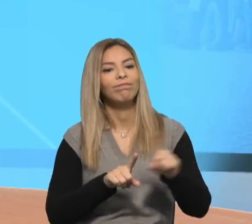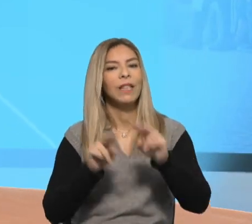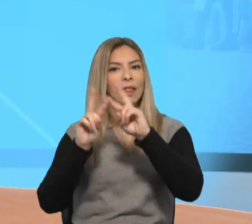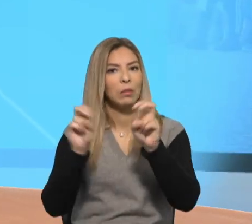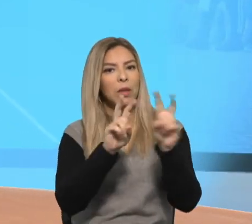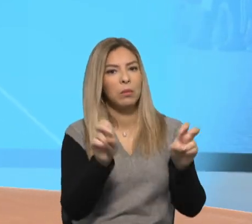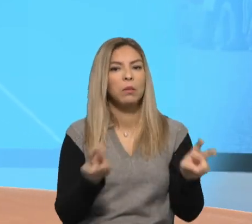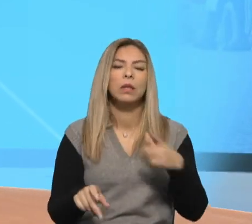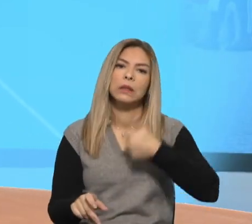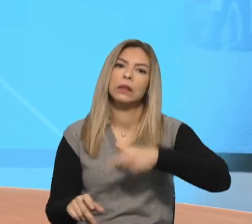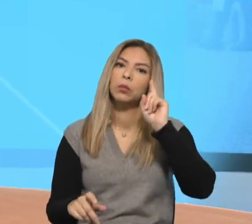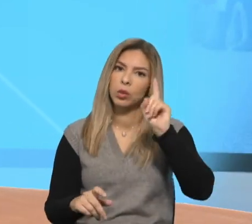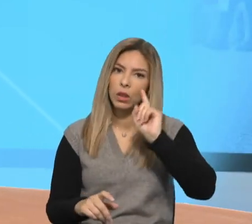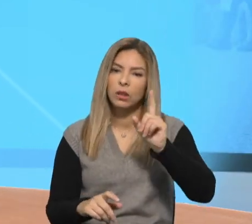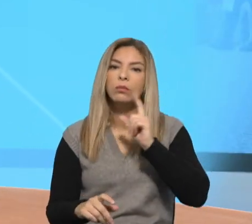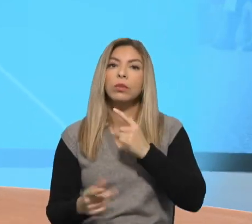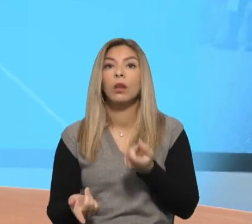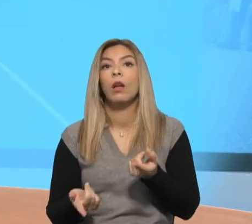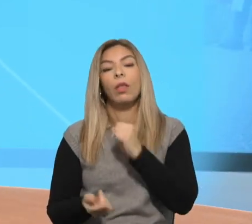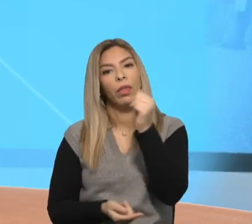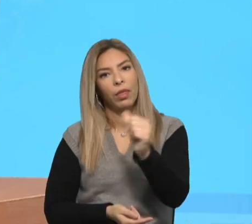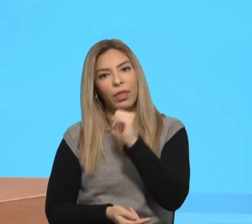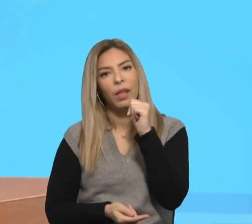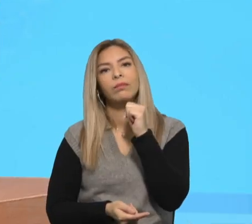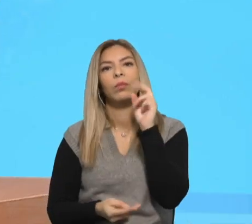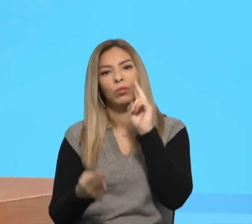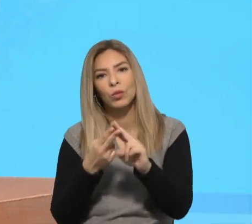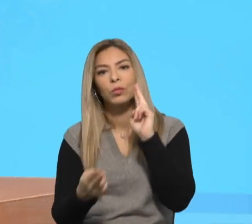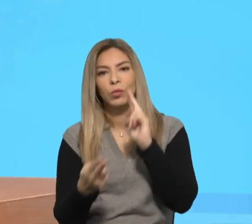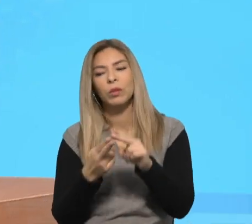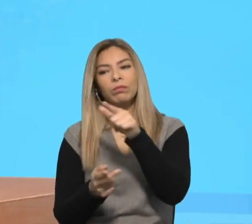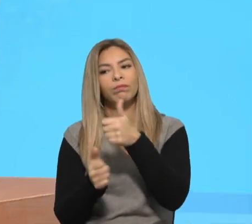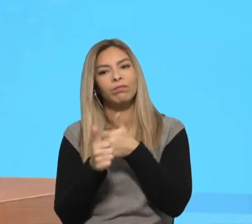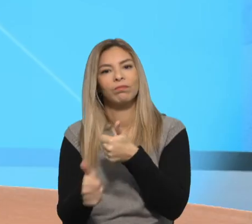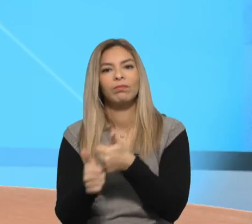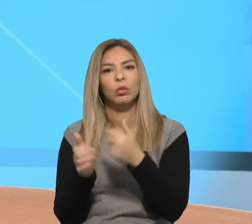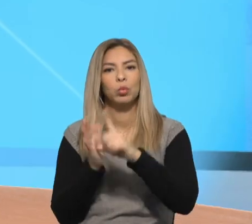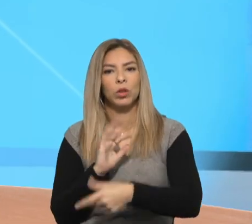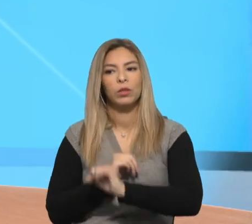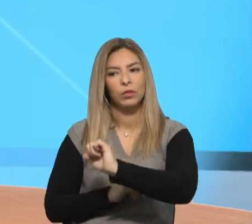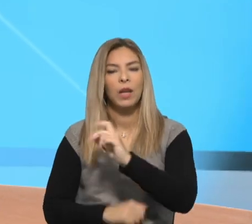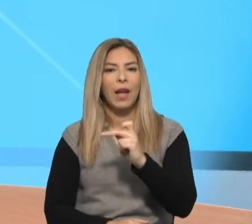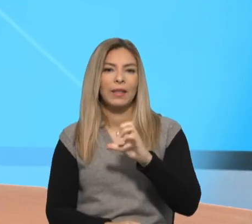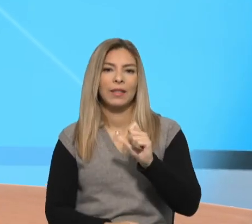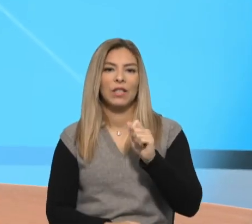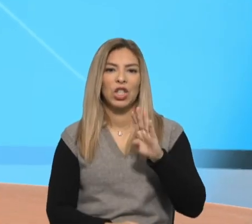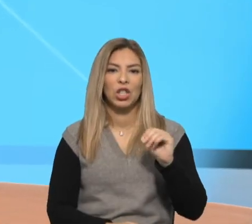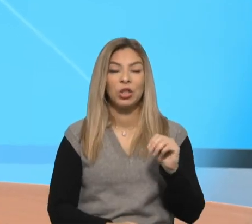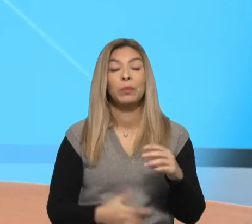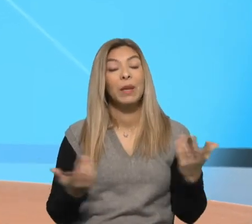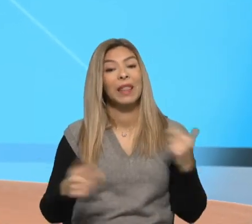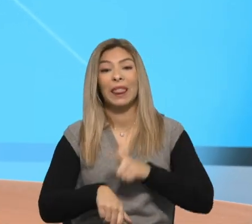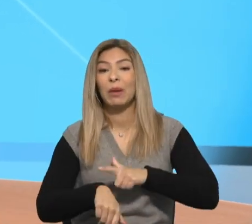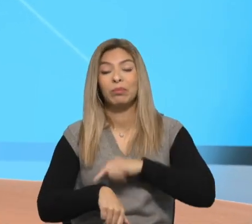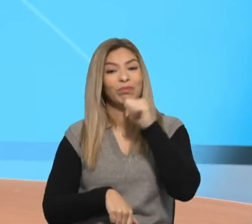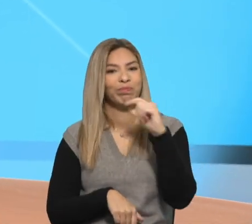às quais voltaremos também. Costumamos fazê-lo periodicamente, acompanhando as iniciativas da ACES. O tempo não nos permitir mais